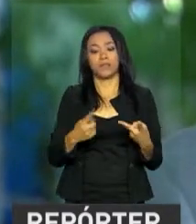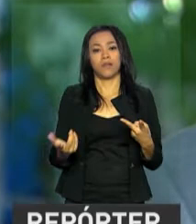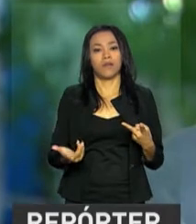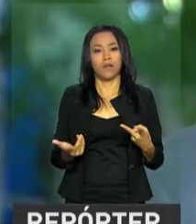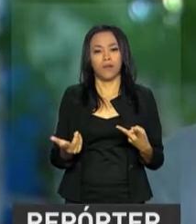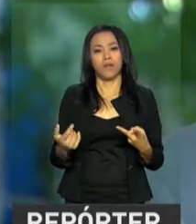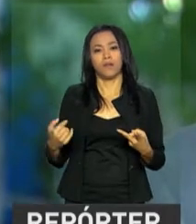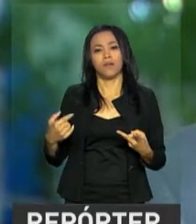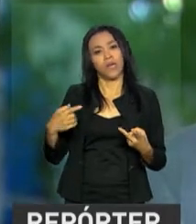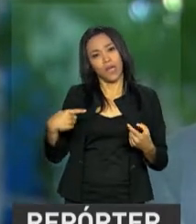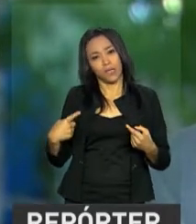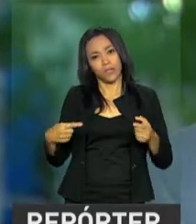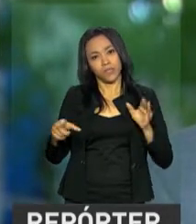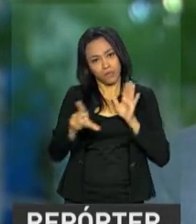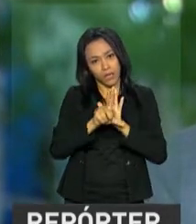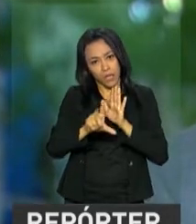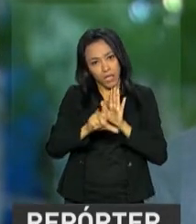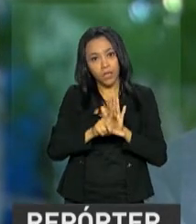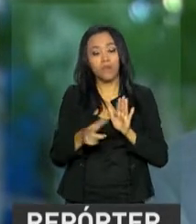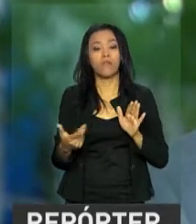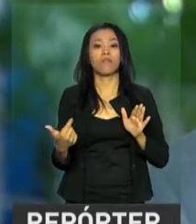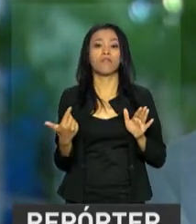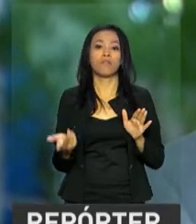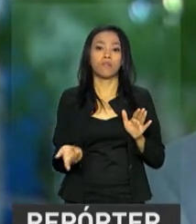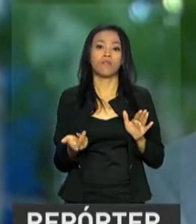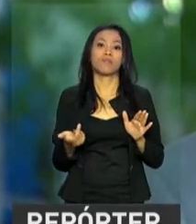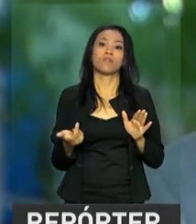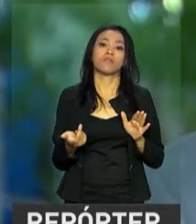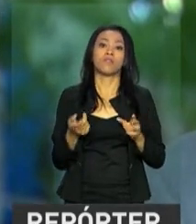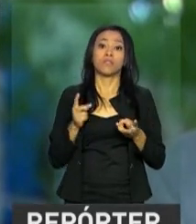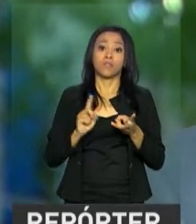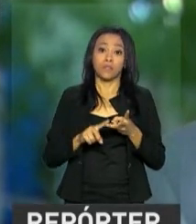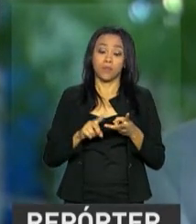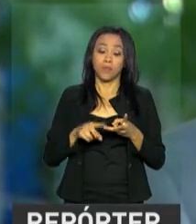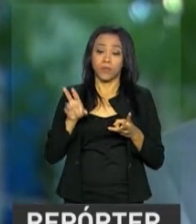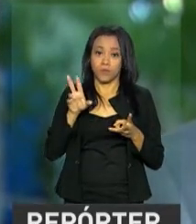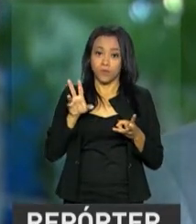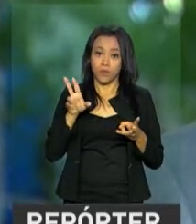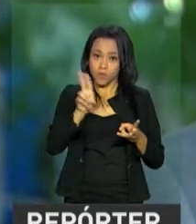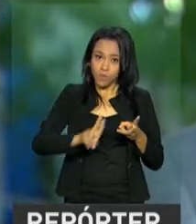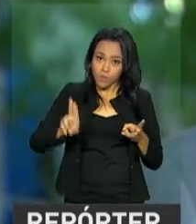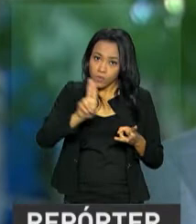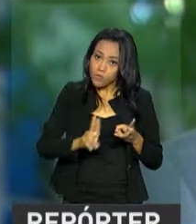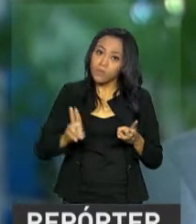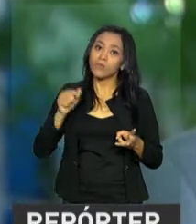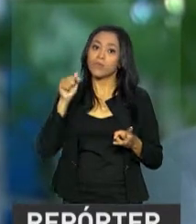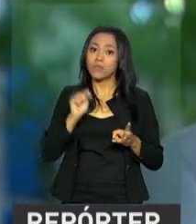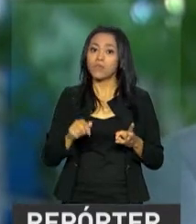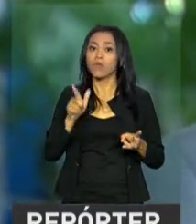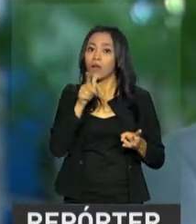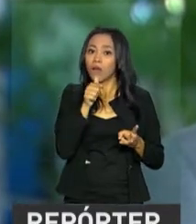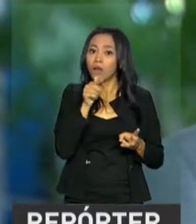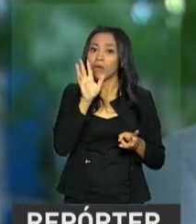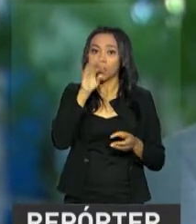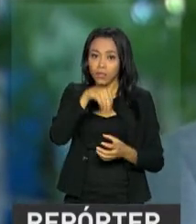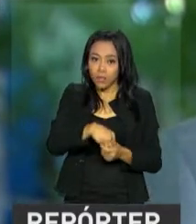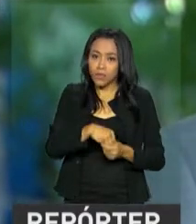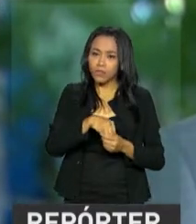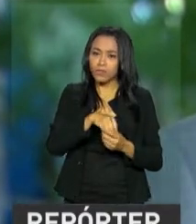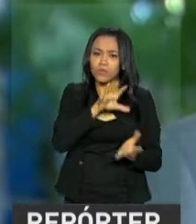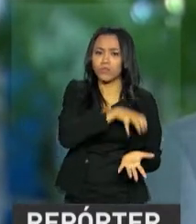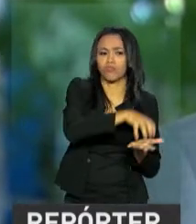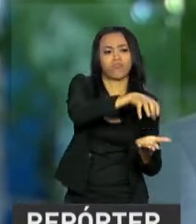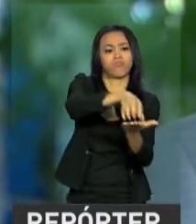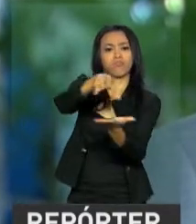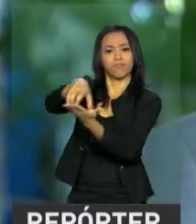da questão legal, da questão do arcabouço legal, da institucionalização dessa possibilidade de implementação